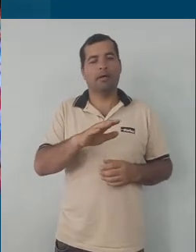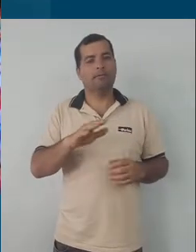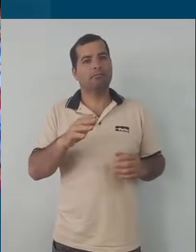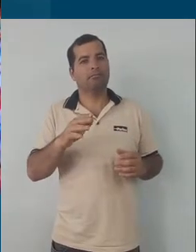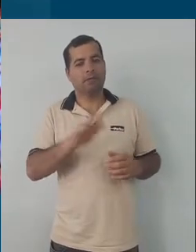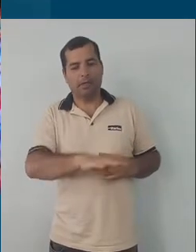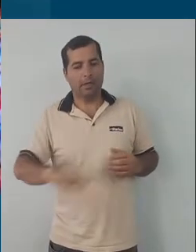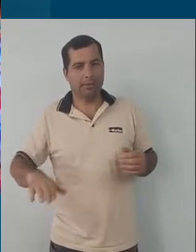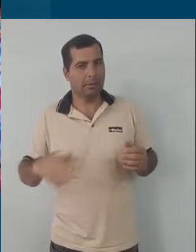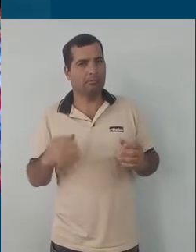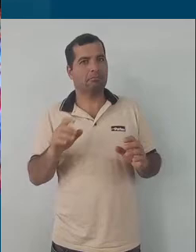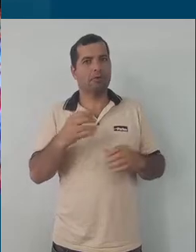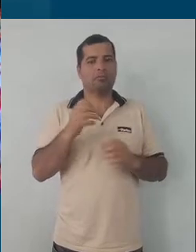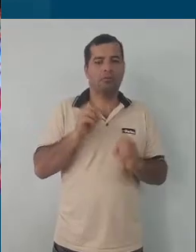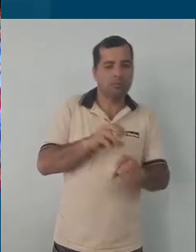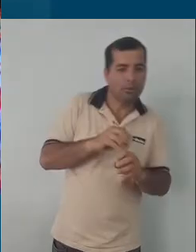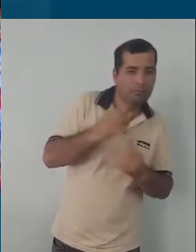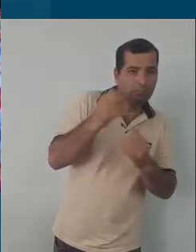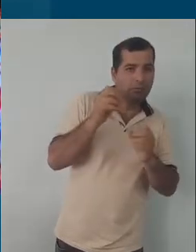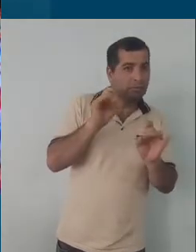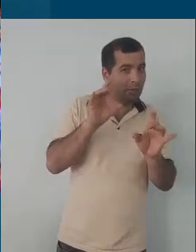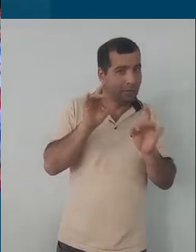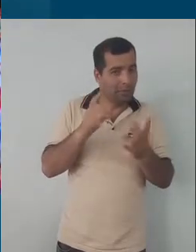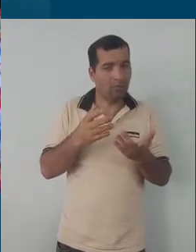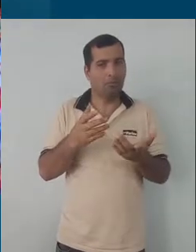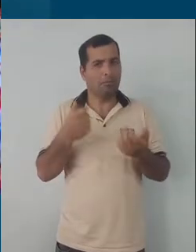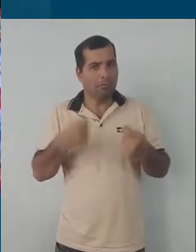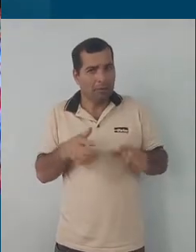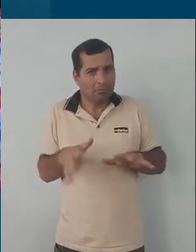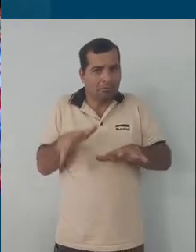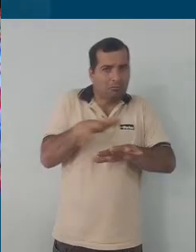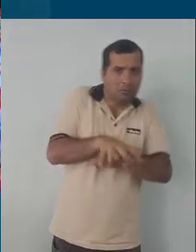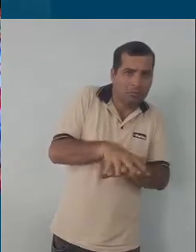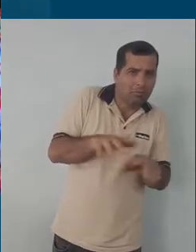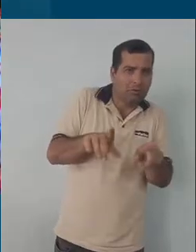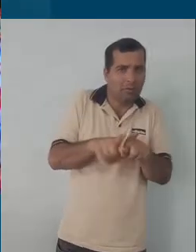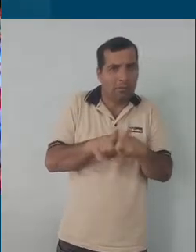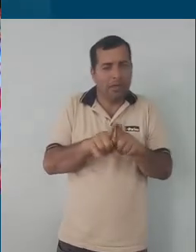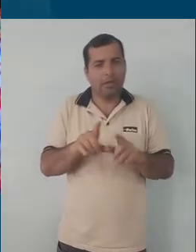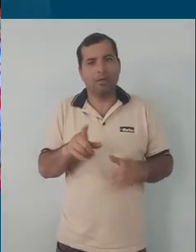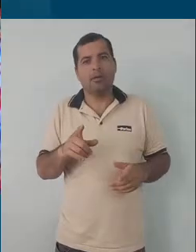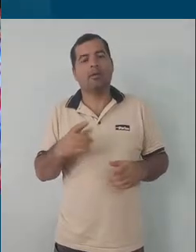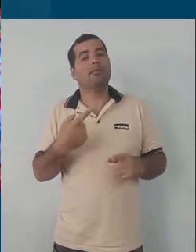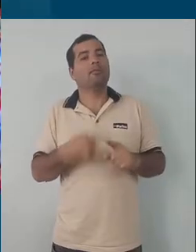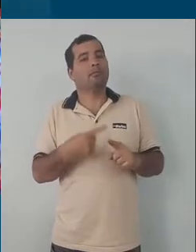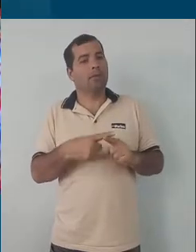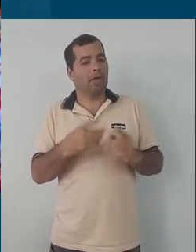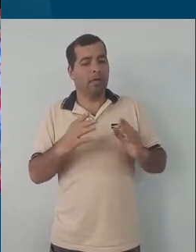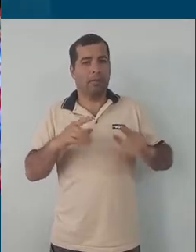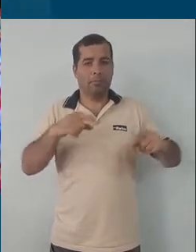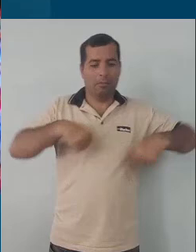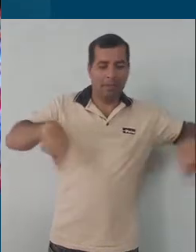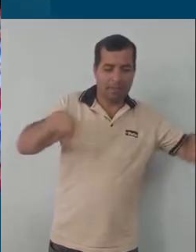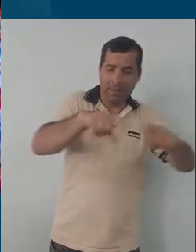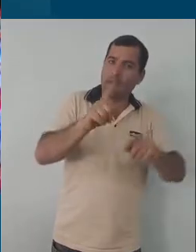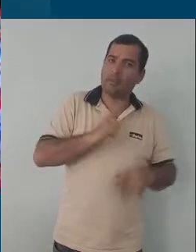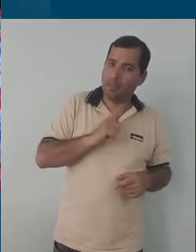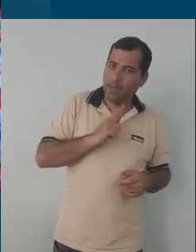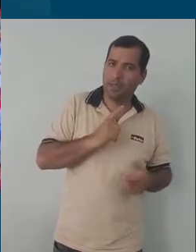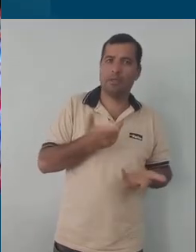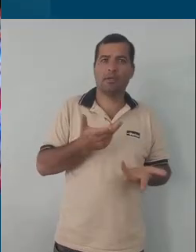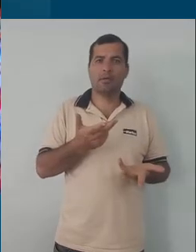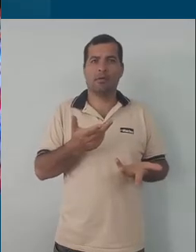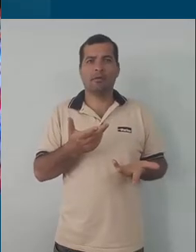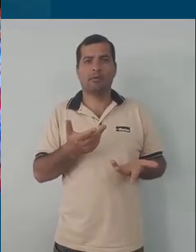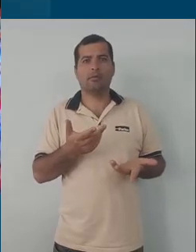práticas inclusivas também? E aí a pessoa diz isso porque ela tem, né, vários alunos nas condições de